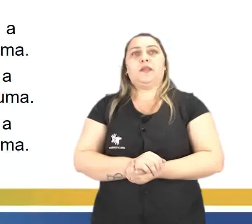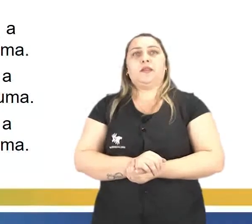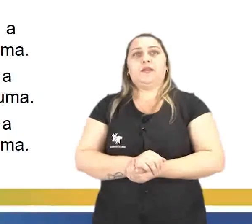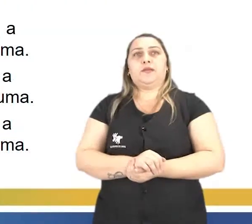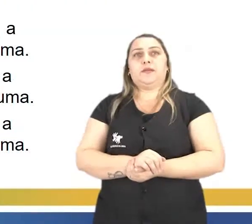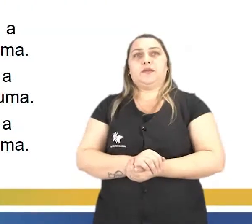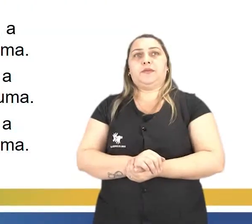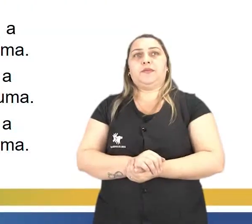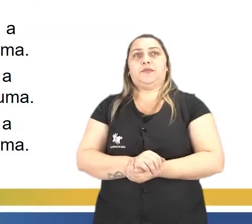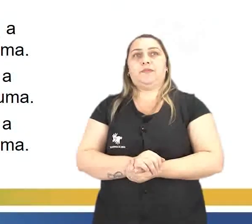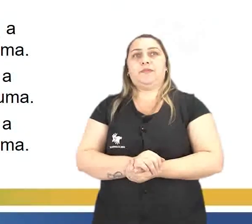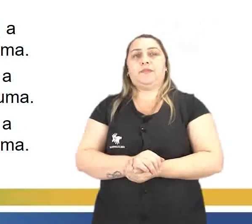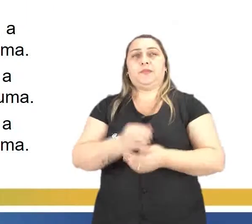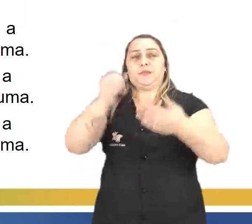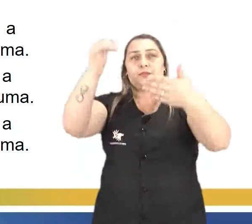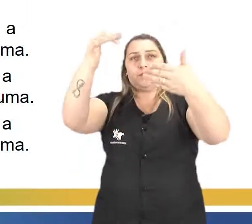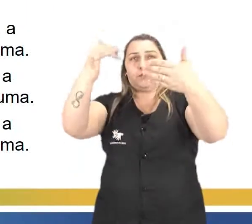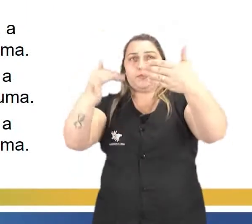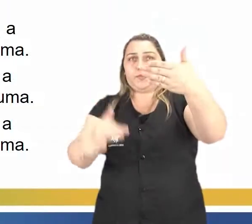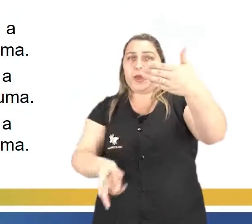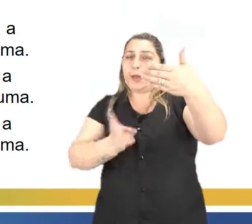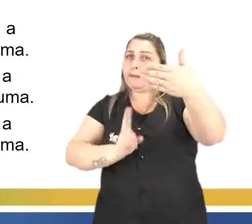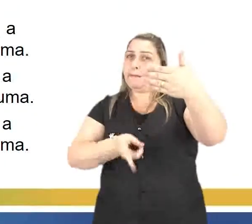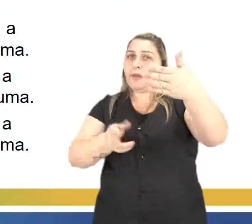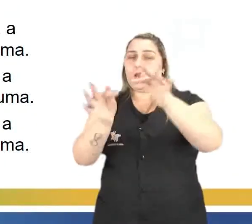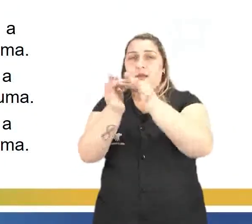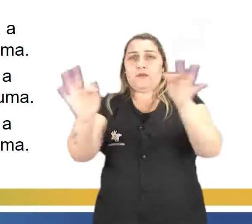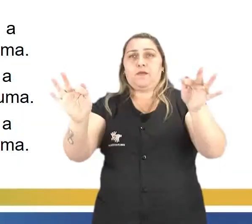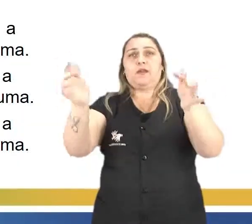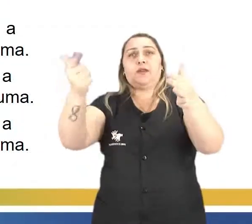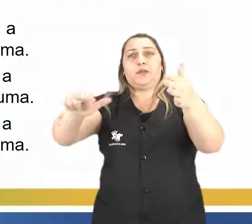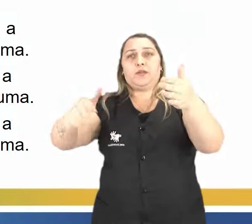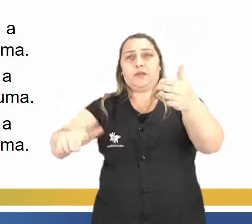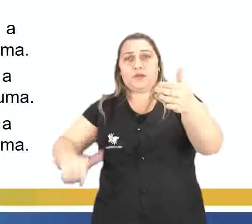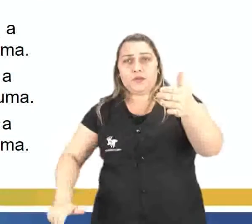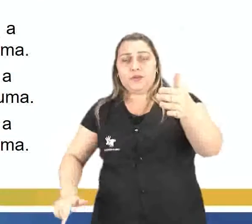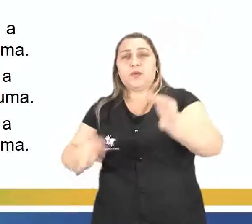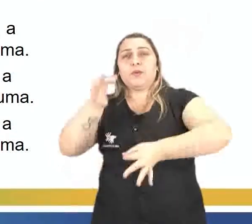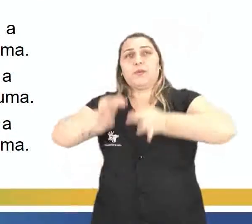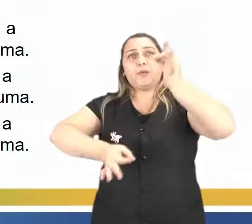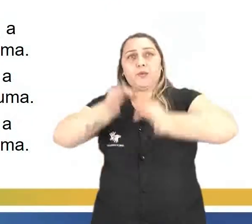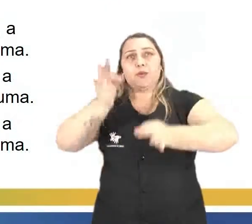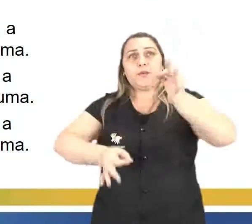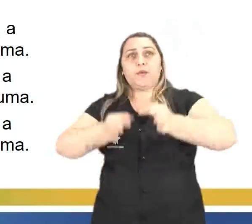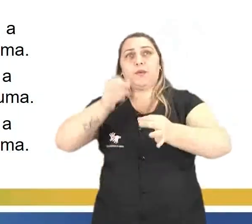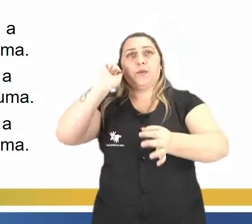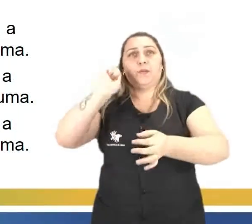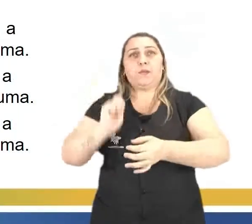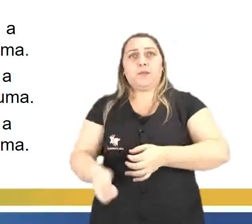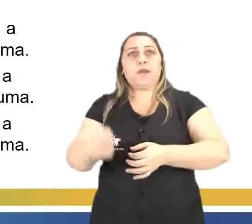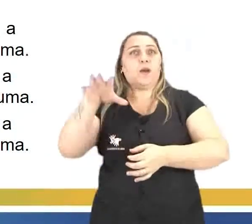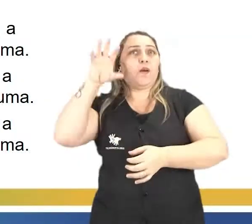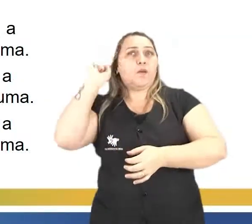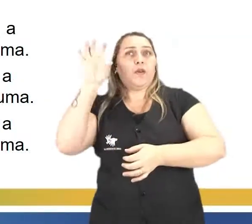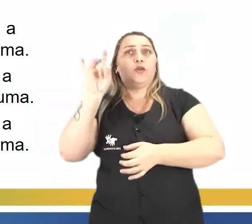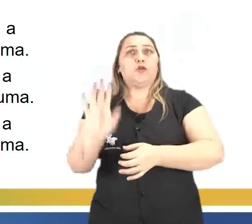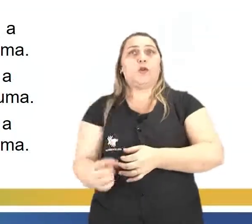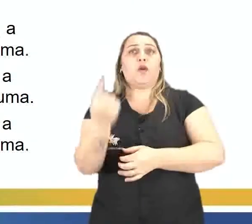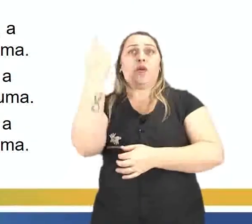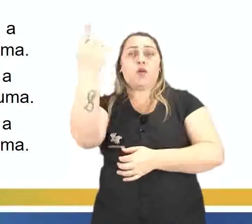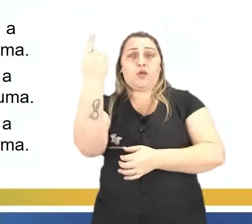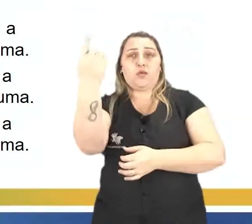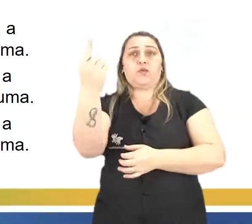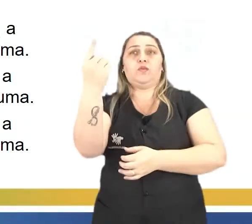temos aí a mesma frase repetida, tá? Quando um juiz sentencia ouvindo somente uma